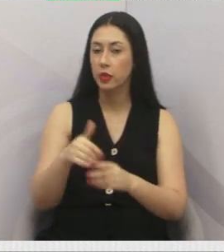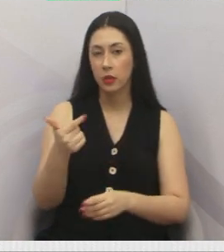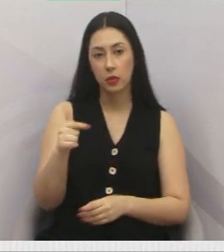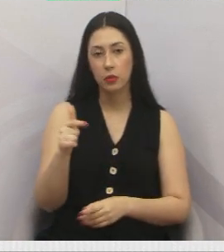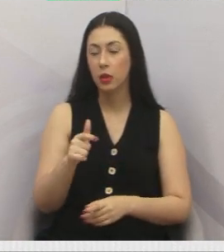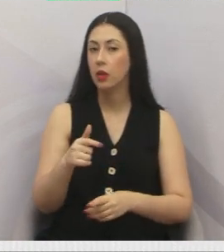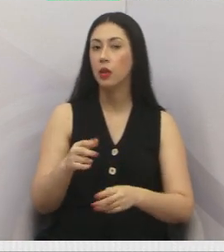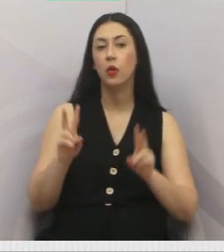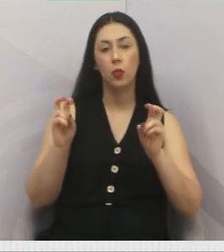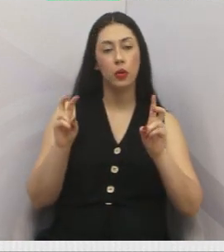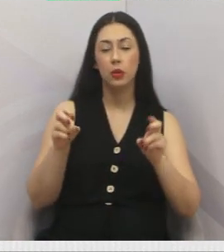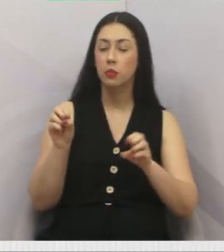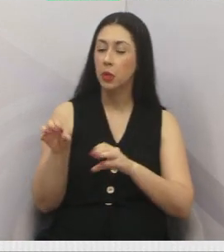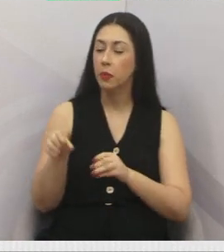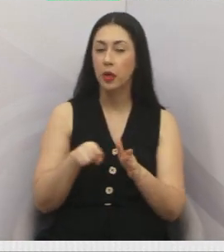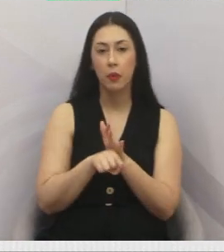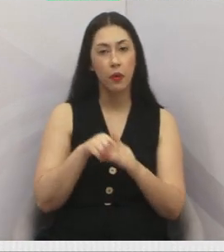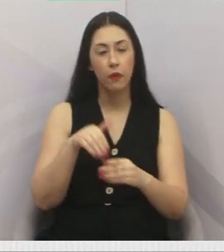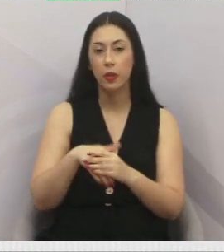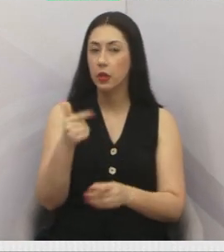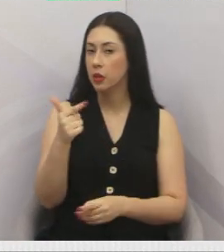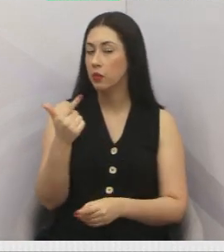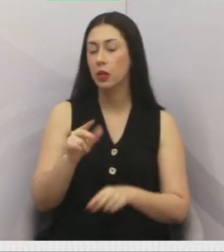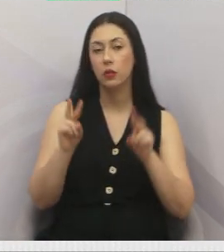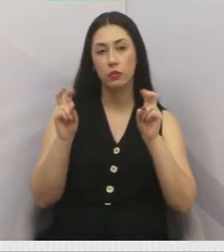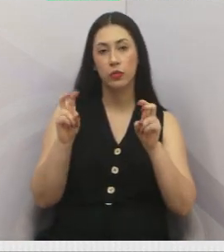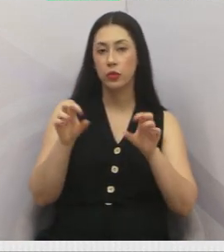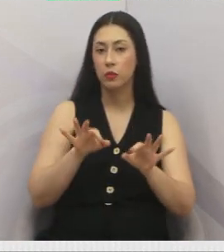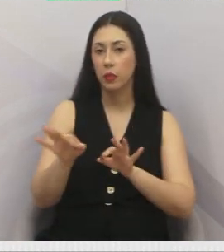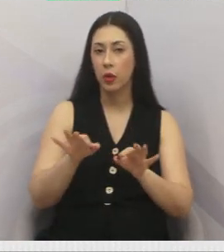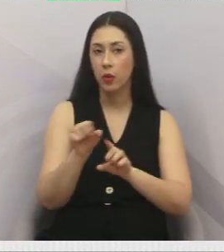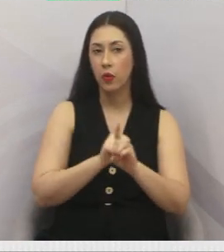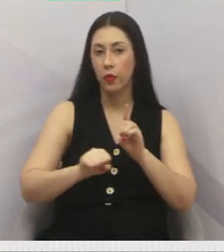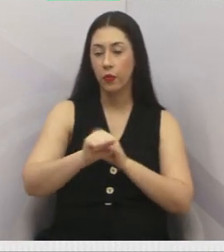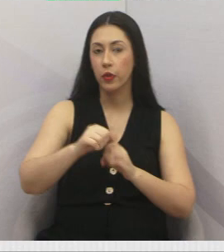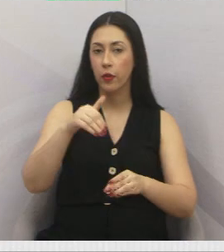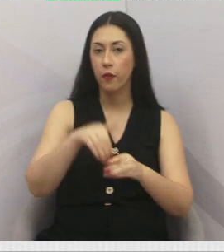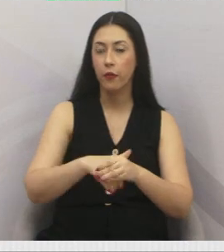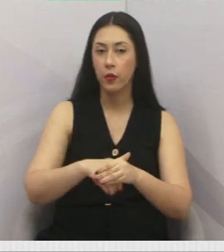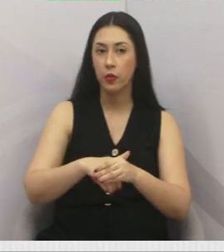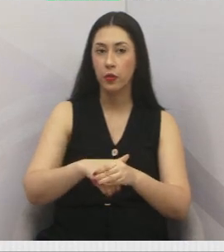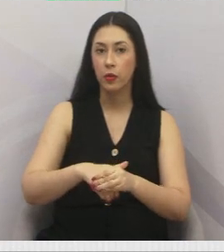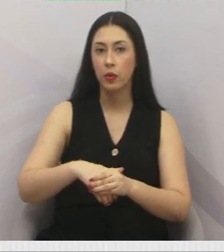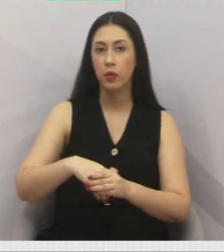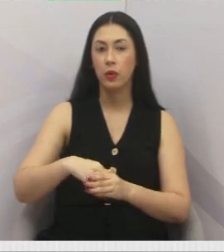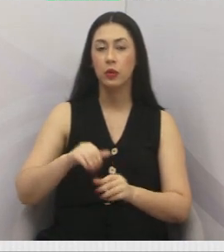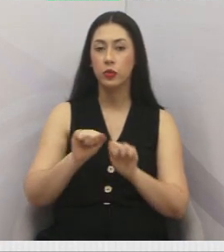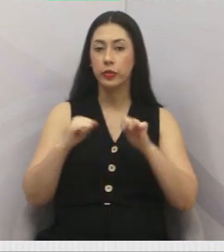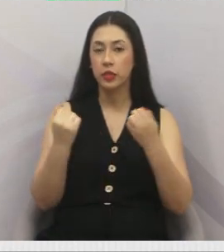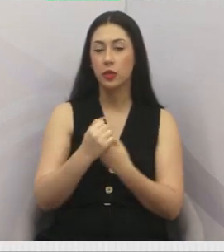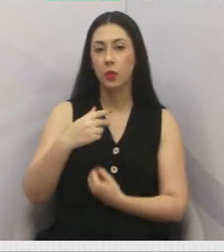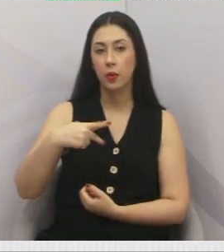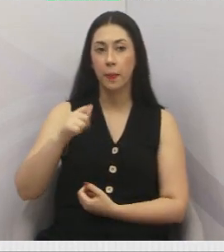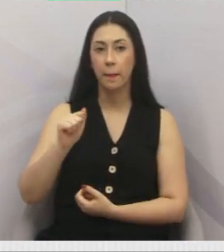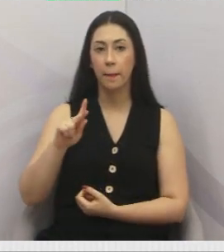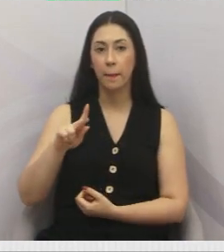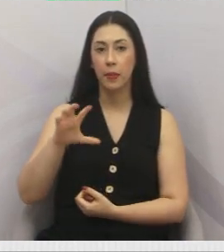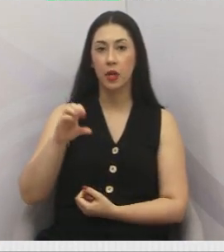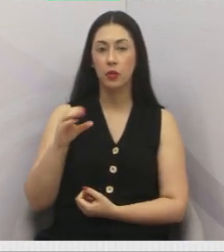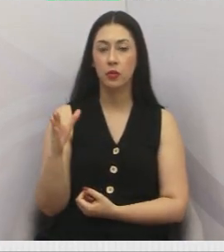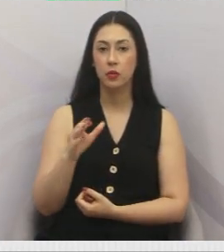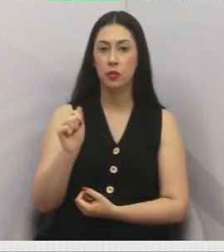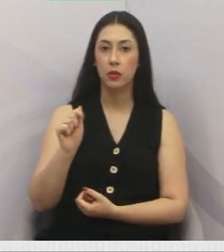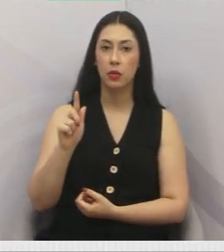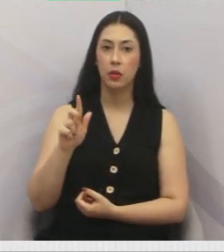Entidades Acadêmicas, voto em branco. Segmento Organização da Sociedade Civil, um voto para a Associação Paulo Graça. Próximo voto.